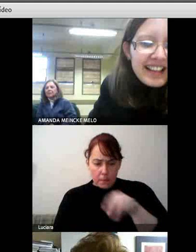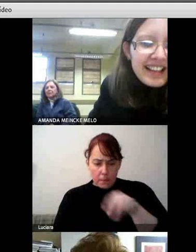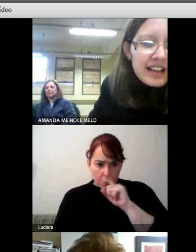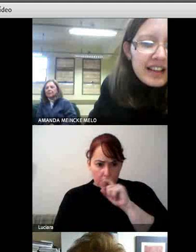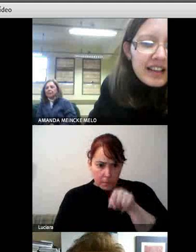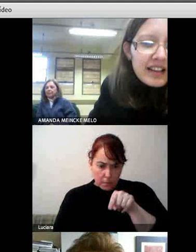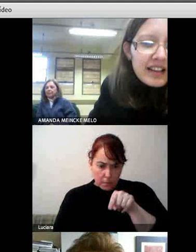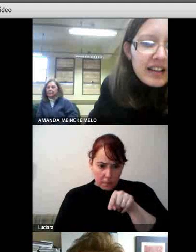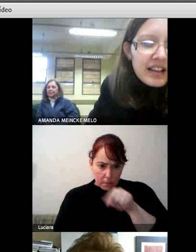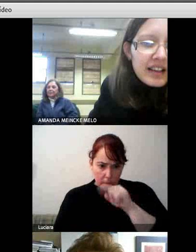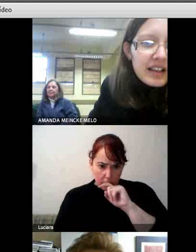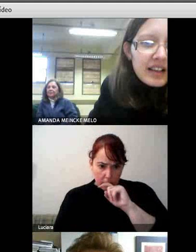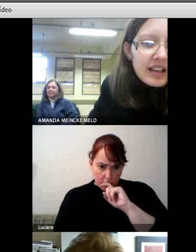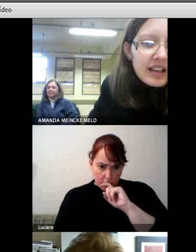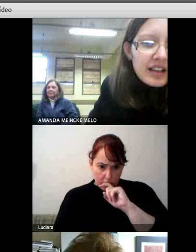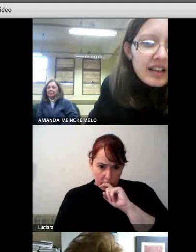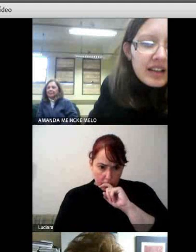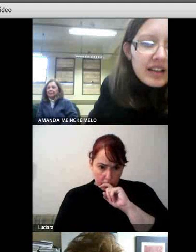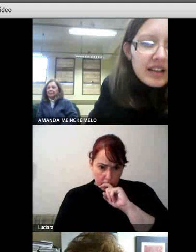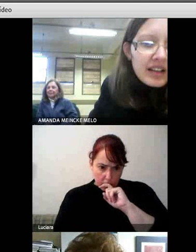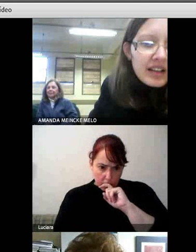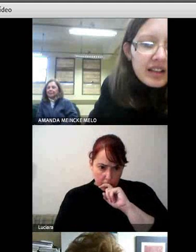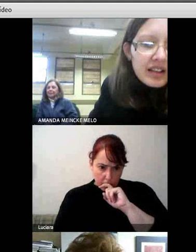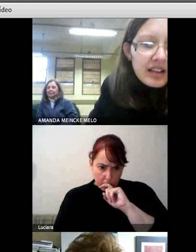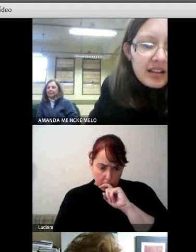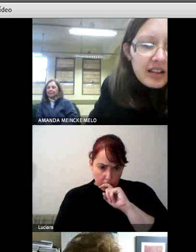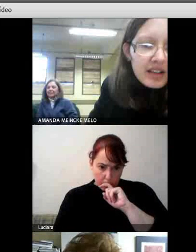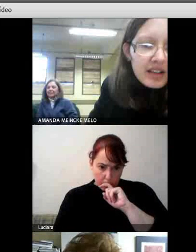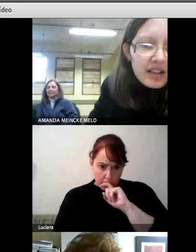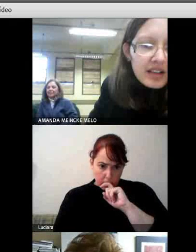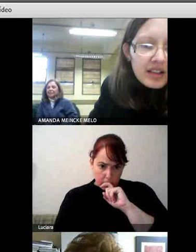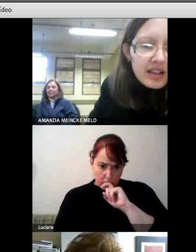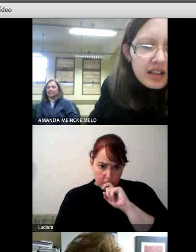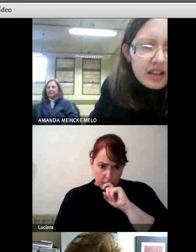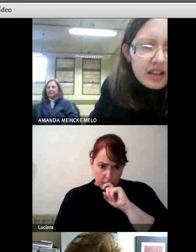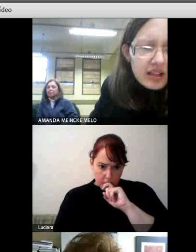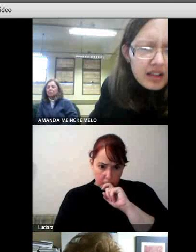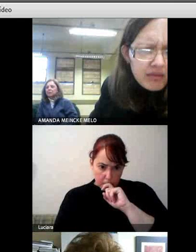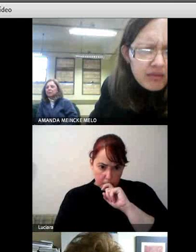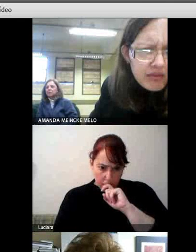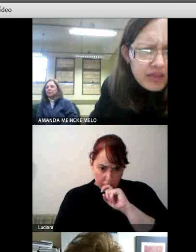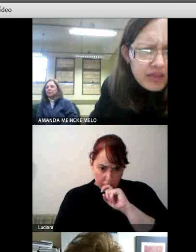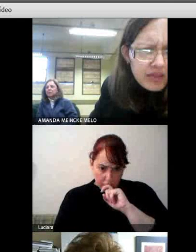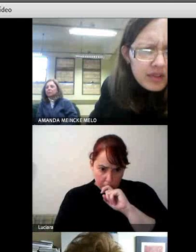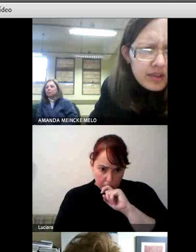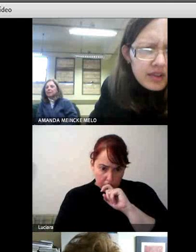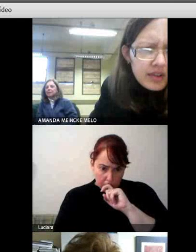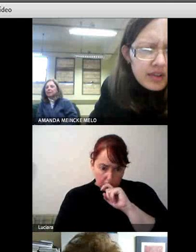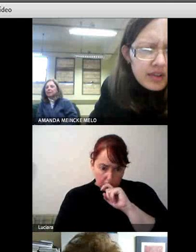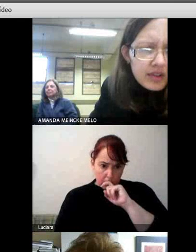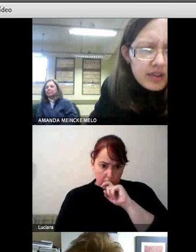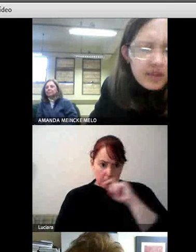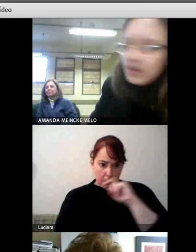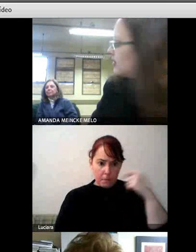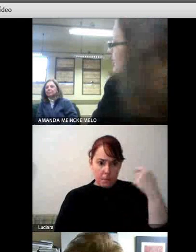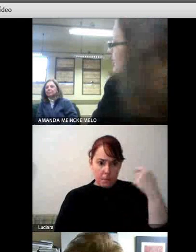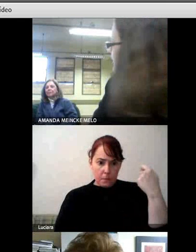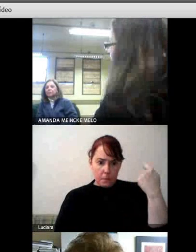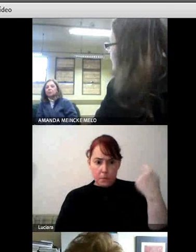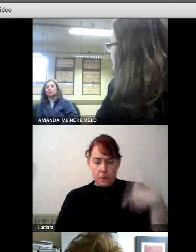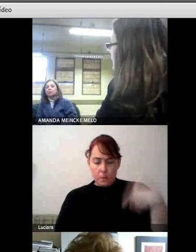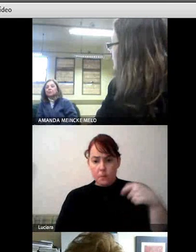muito tradicional, então é difícil a mudança. Mas veja, agora a Cristina, eu gostaria de falar com a Cristina. O pessoal da